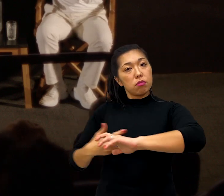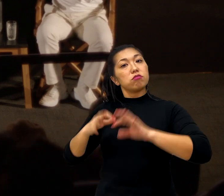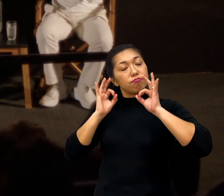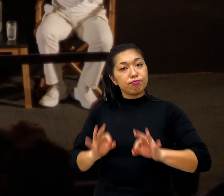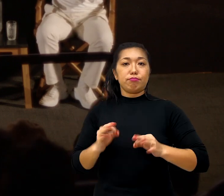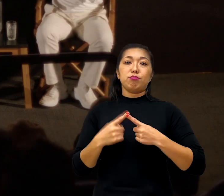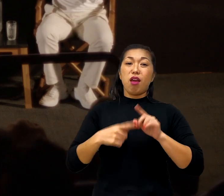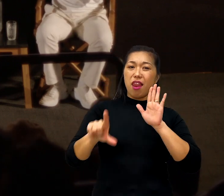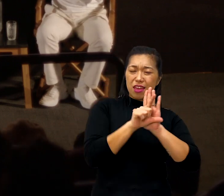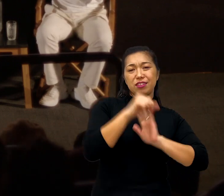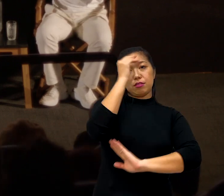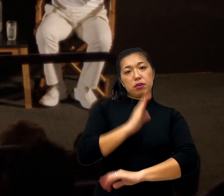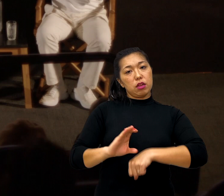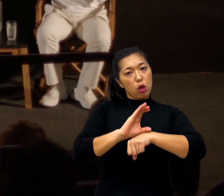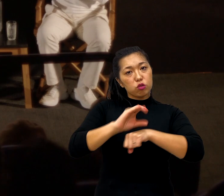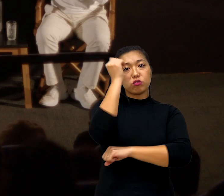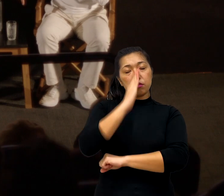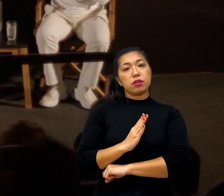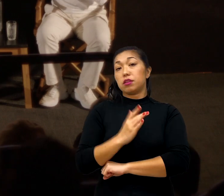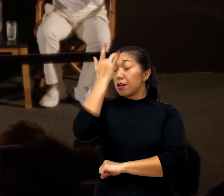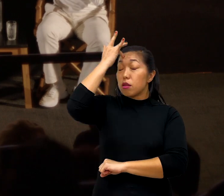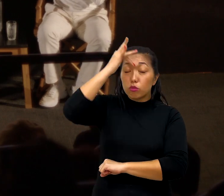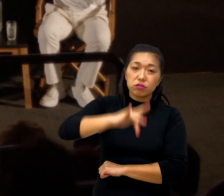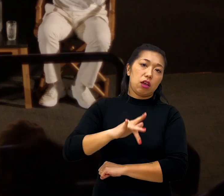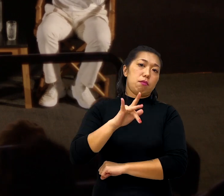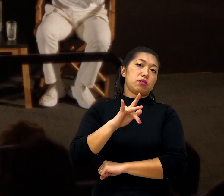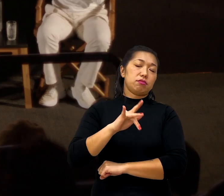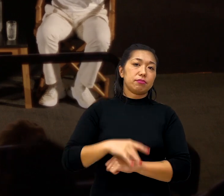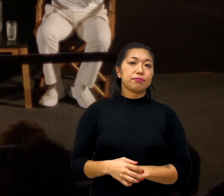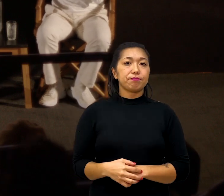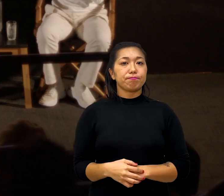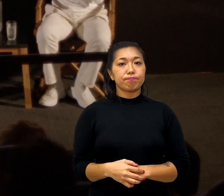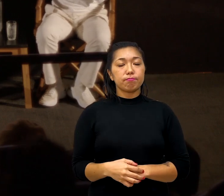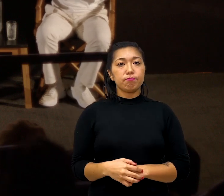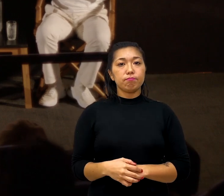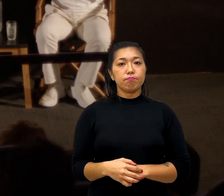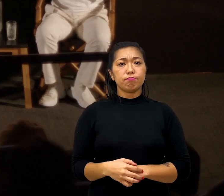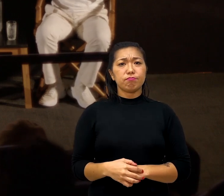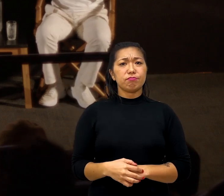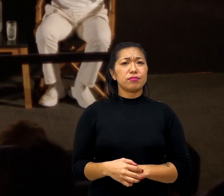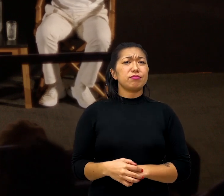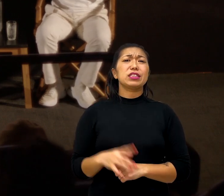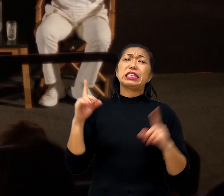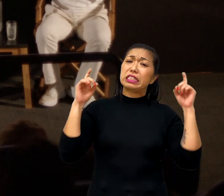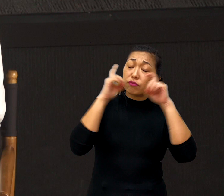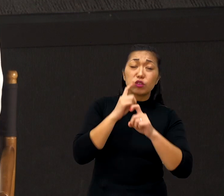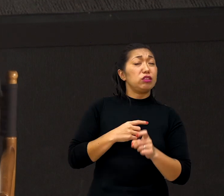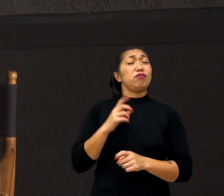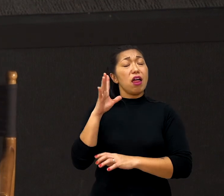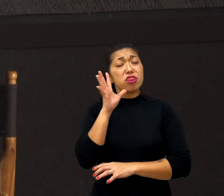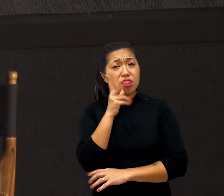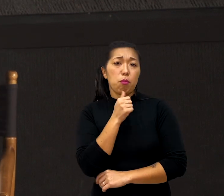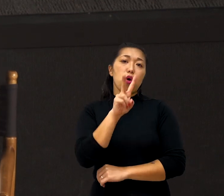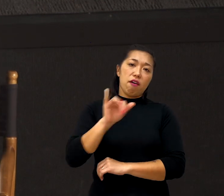porque a legislação brasileira, a Constituição, não sabe o que é isso ainda. Está longe de gestar isso. Então,